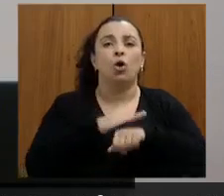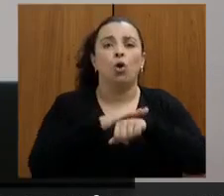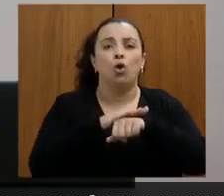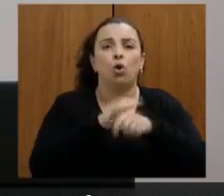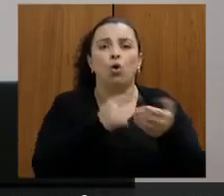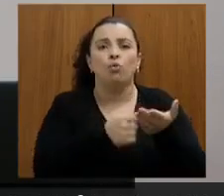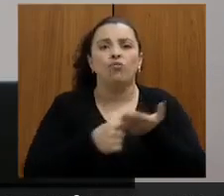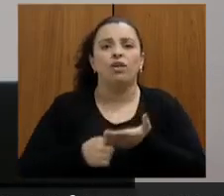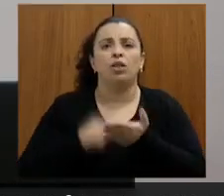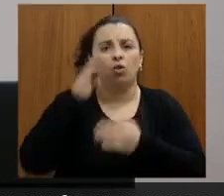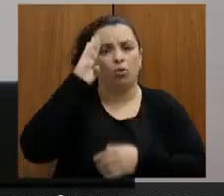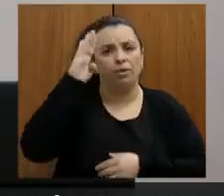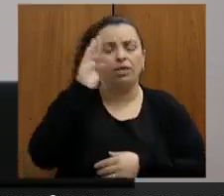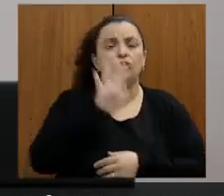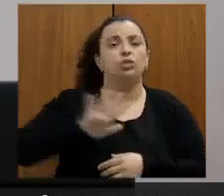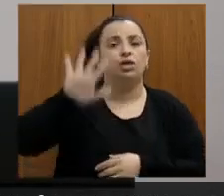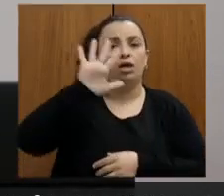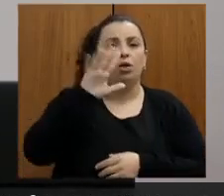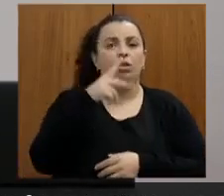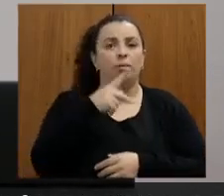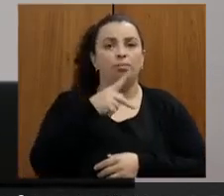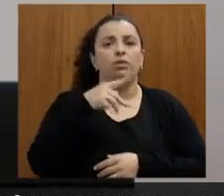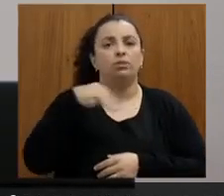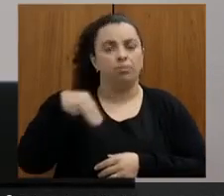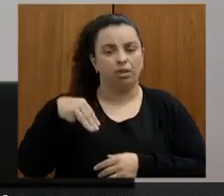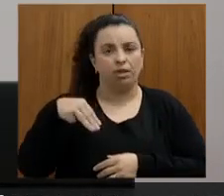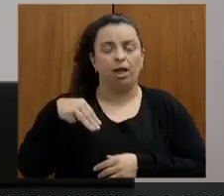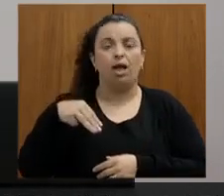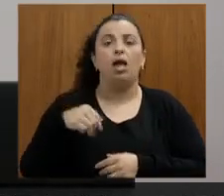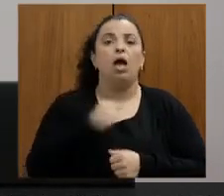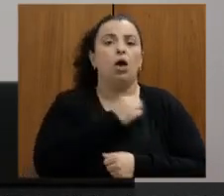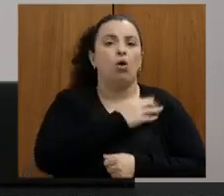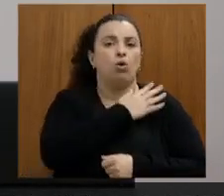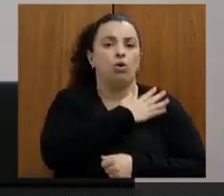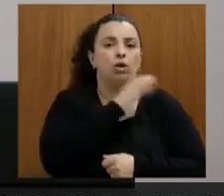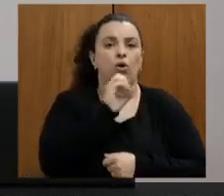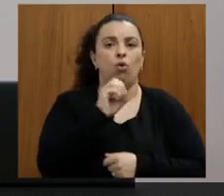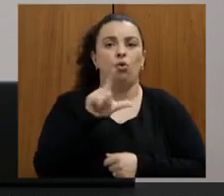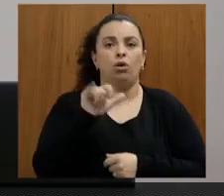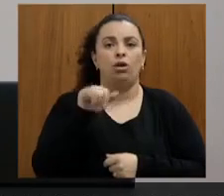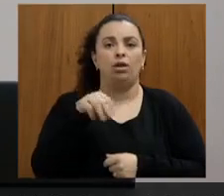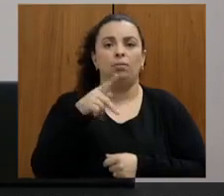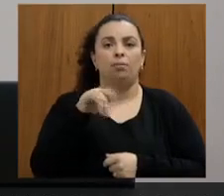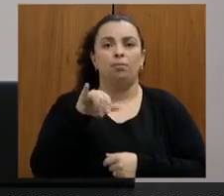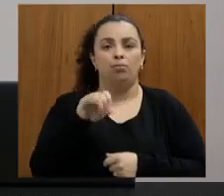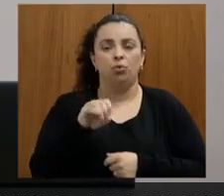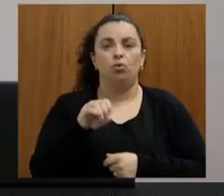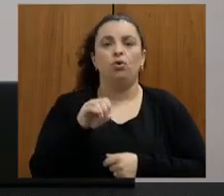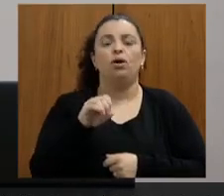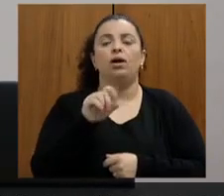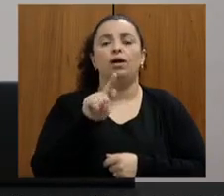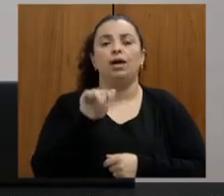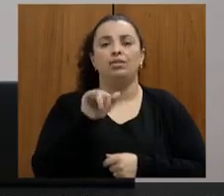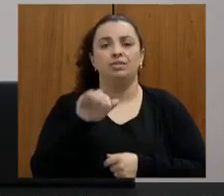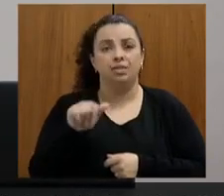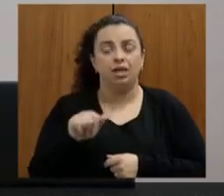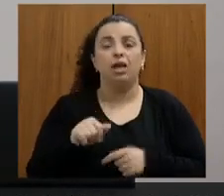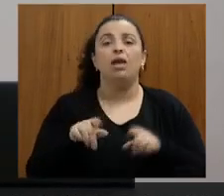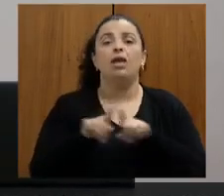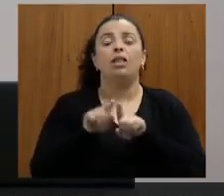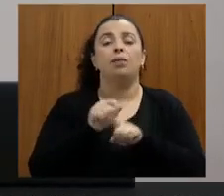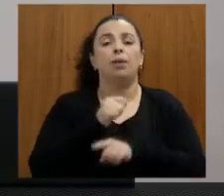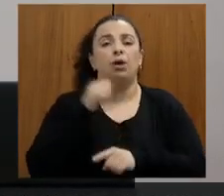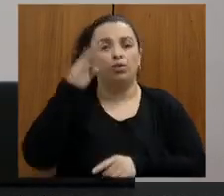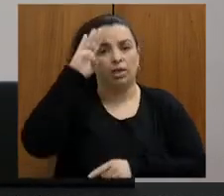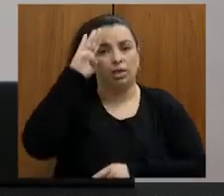presencialmente é o comandante da Polícia Militar ao coronel Olímpio Garcia comandante do CPR e ao tenente-coronel comandante do